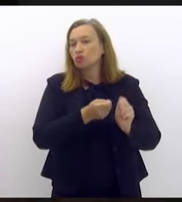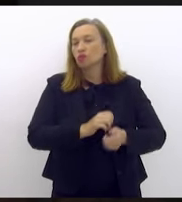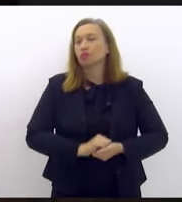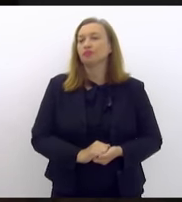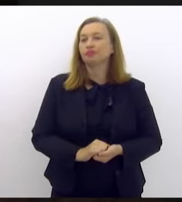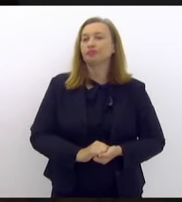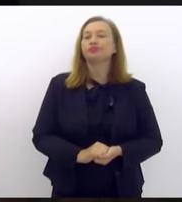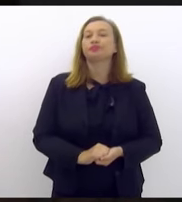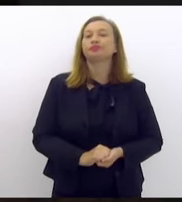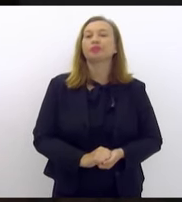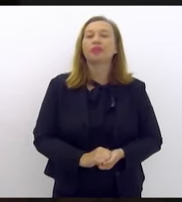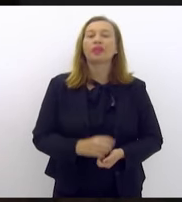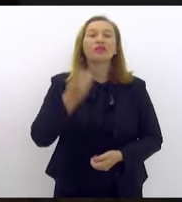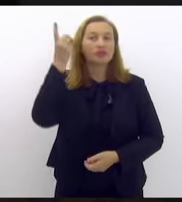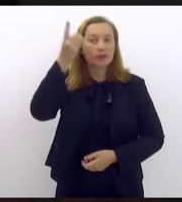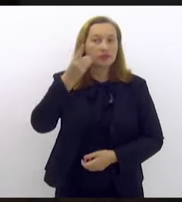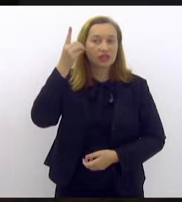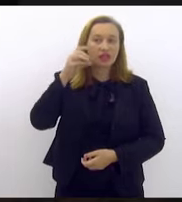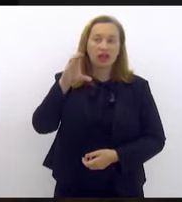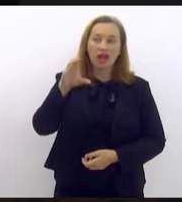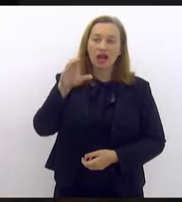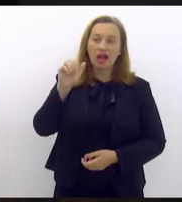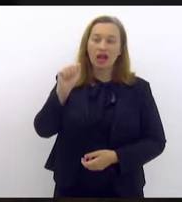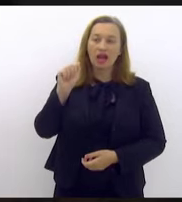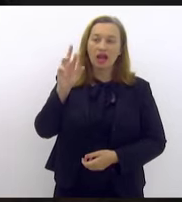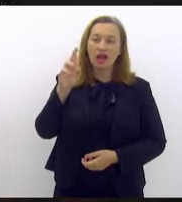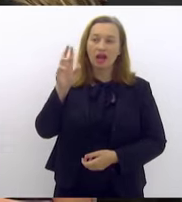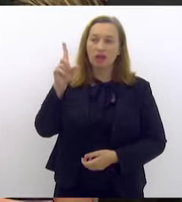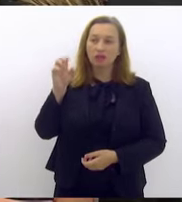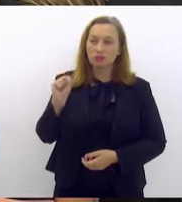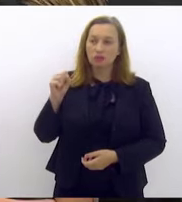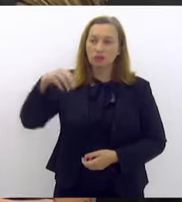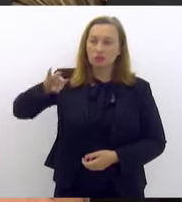Fiscalização, deputado Carlos Macedo, por favor.